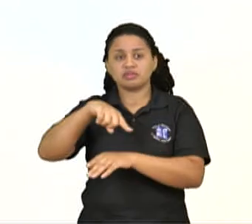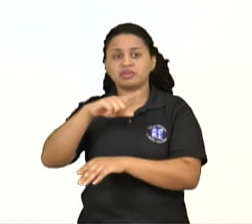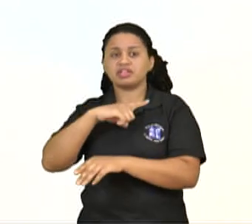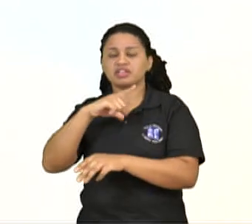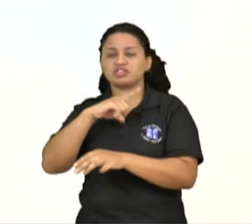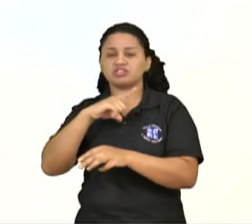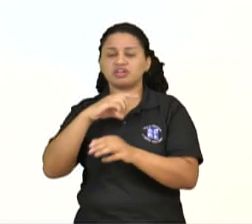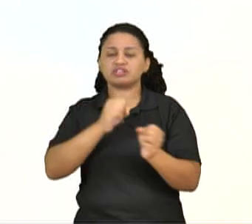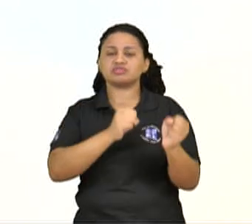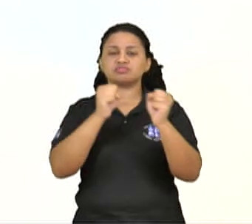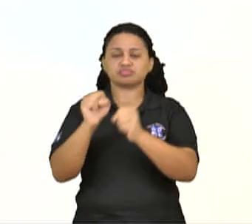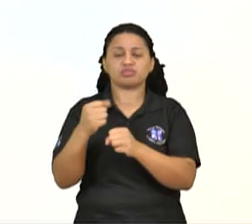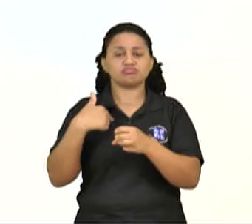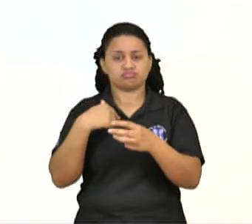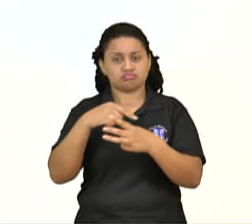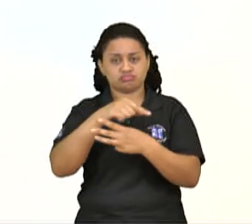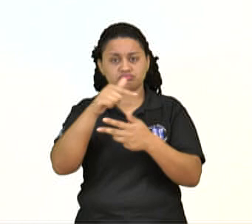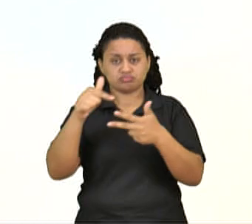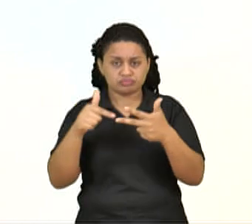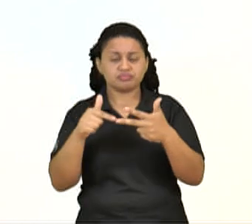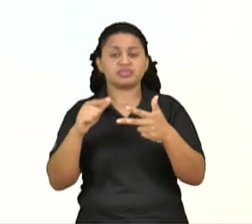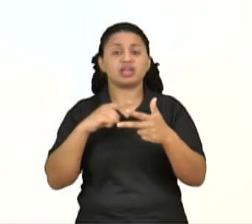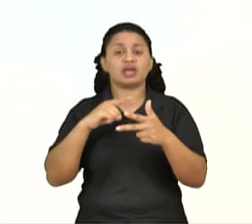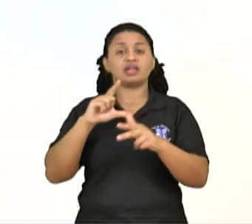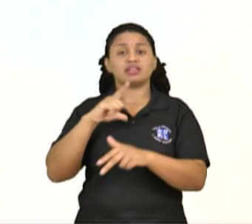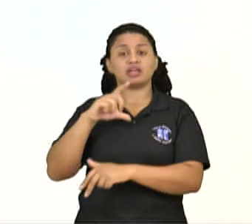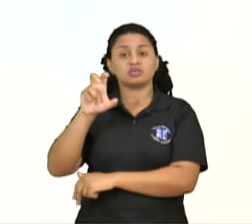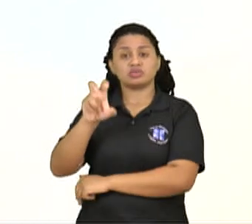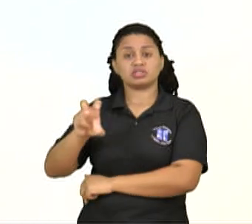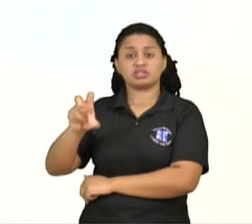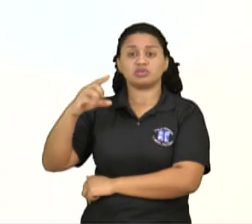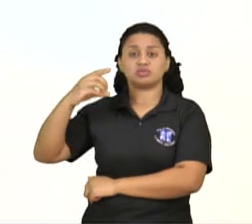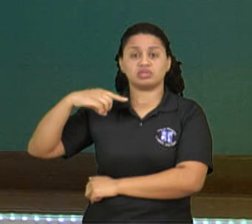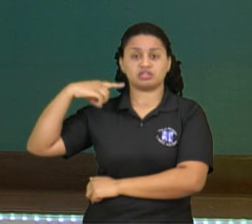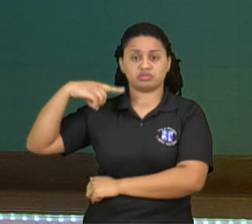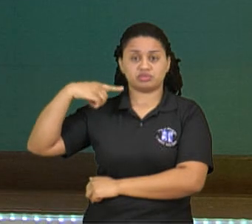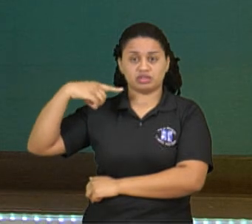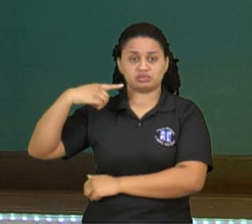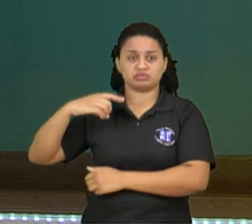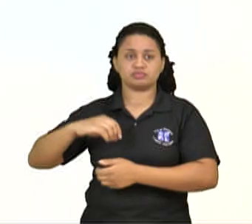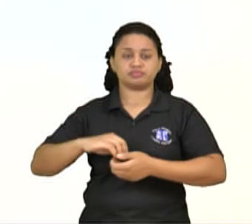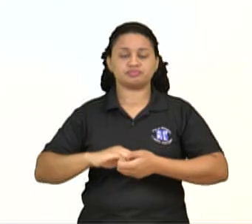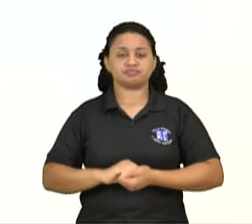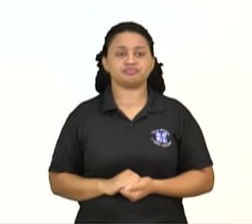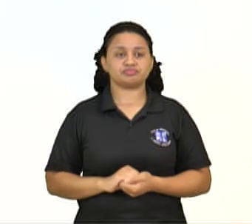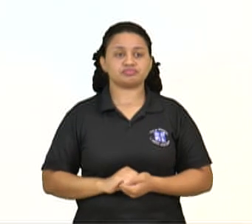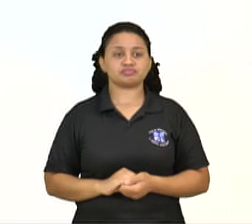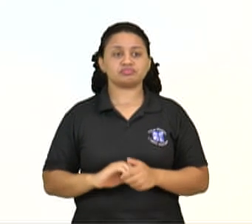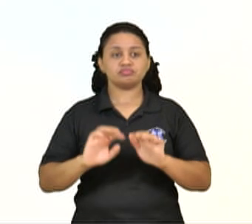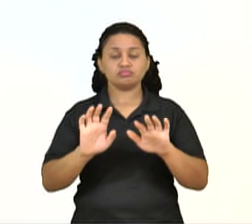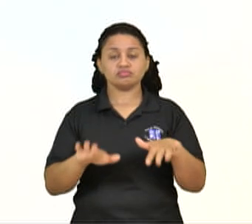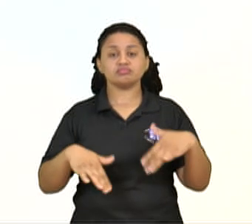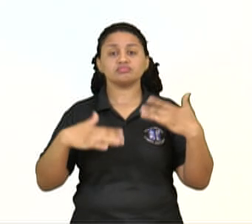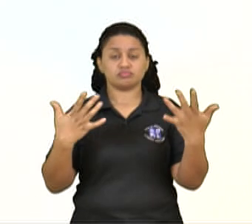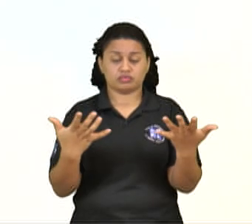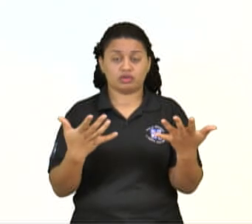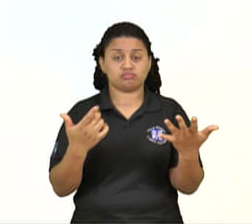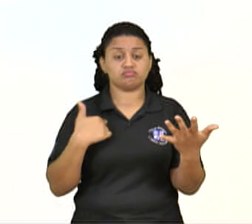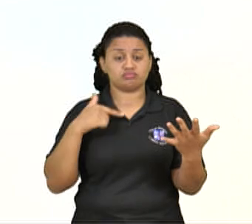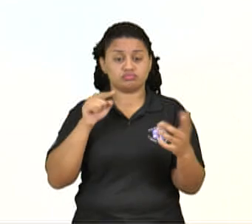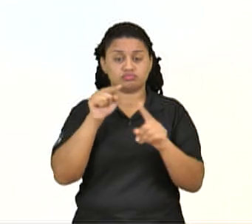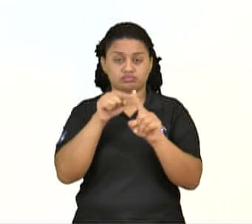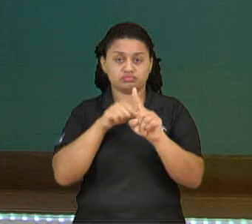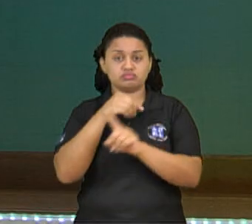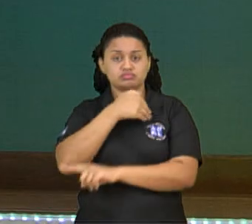poder legislativo através de 5 deputados. Bom, com o governo